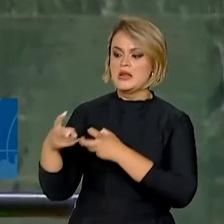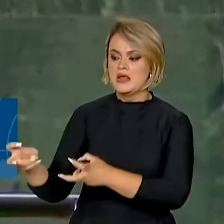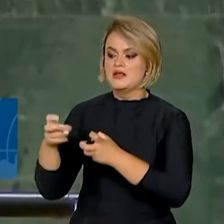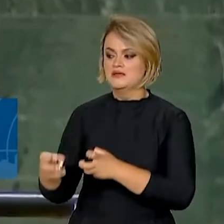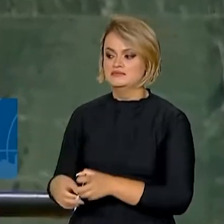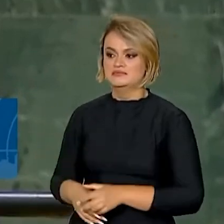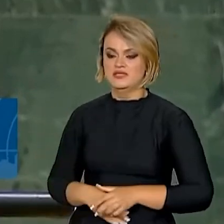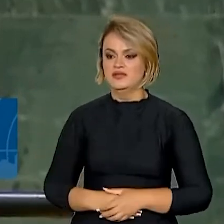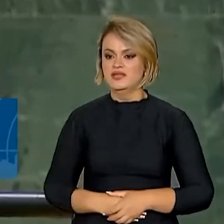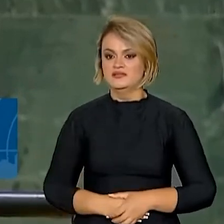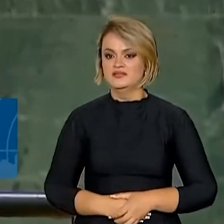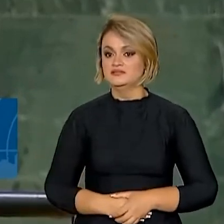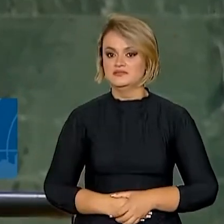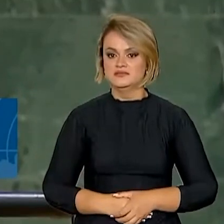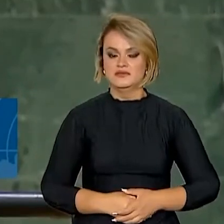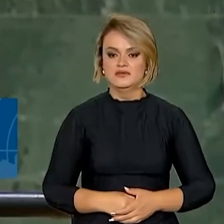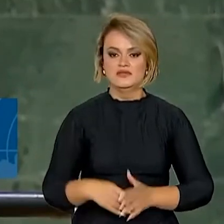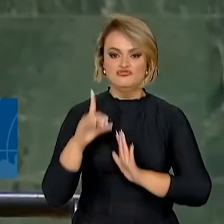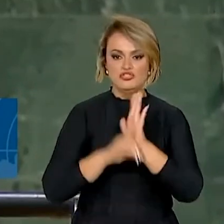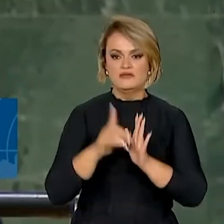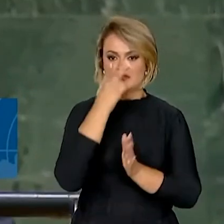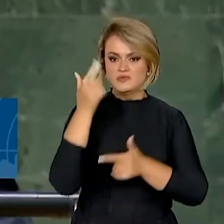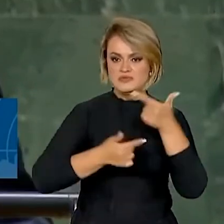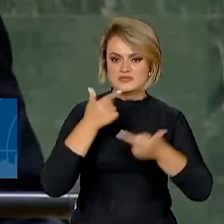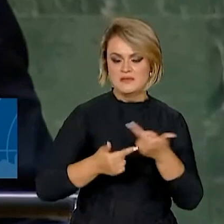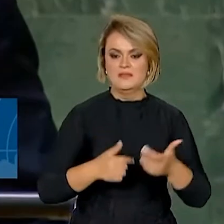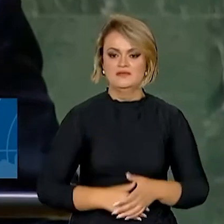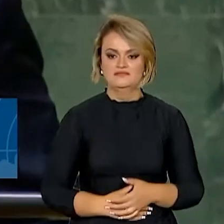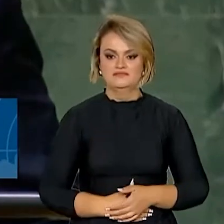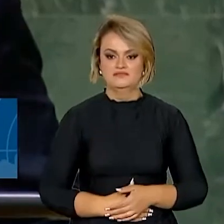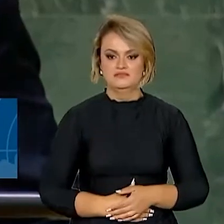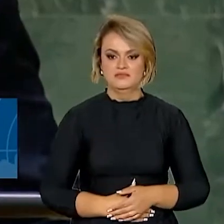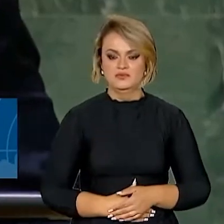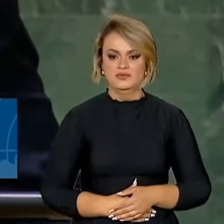bem-estar e que investe contra o direito dos trabalhadores.